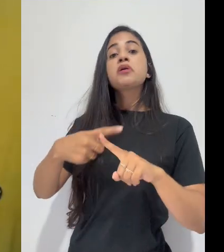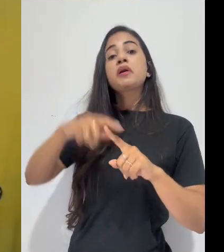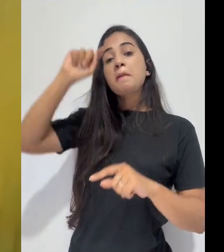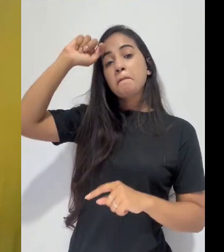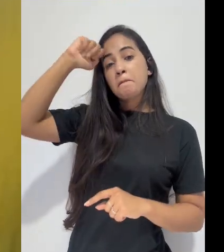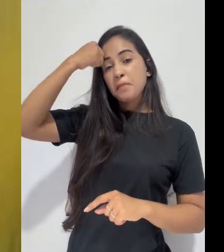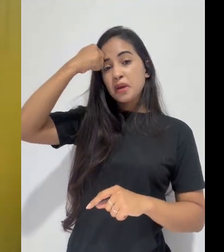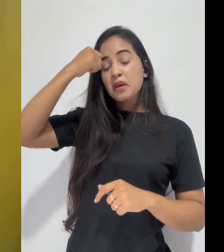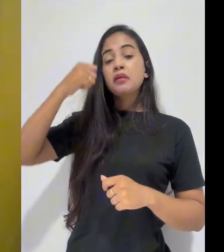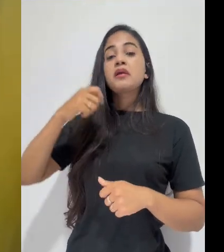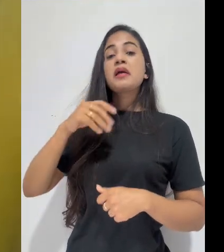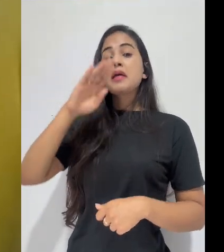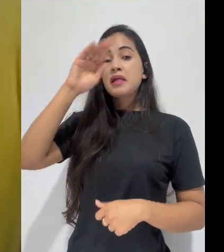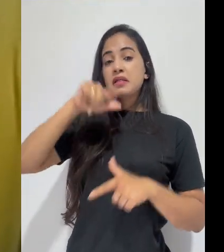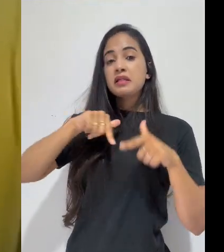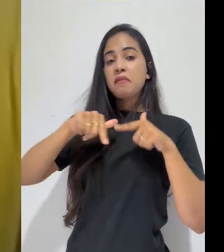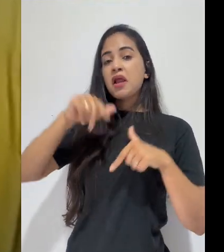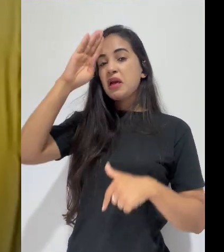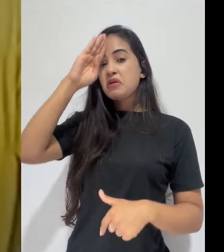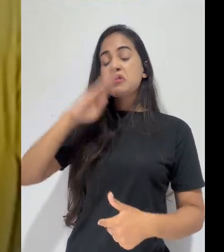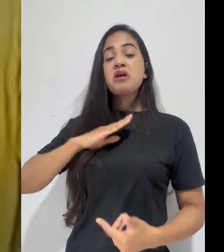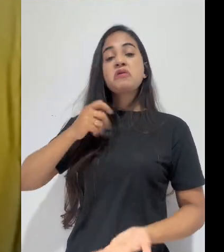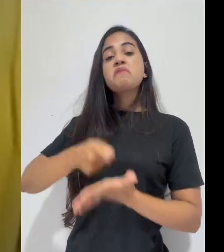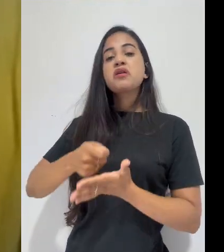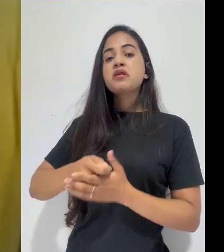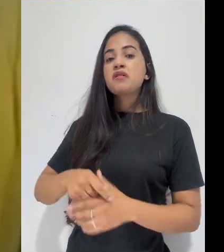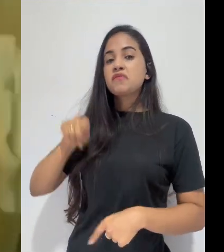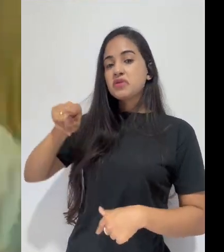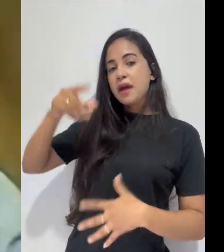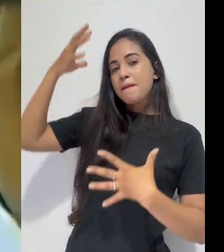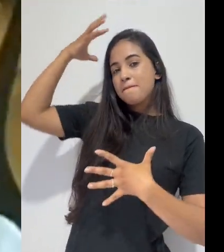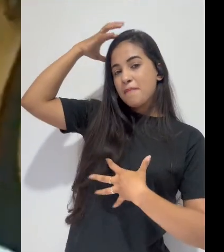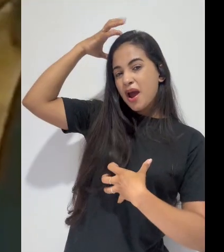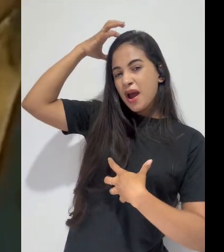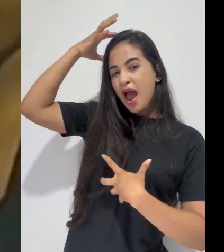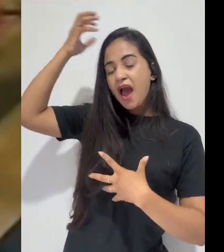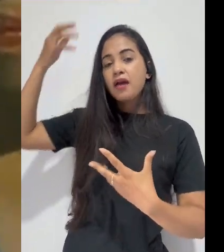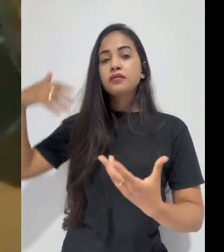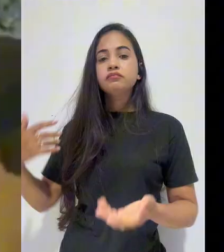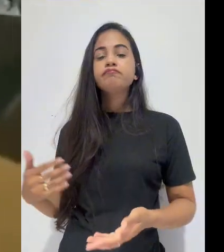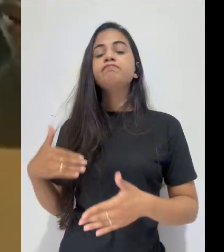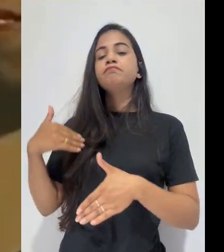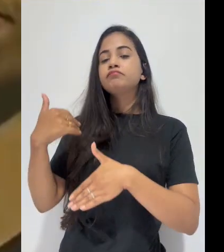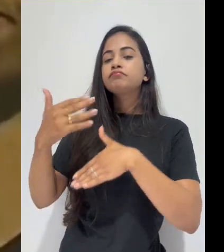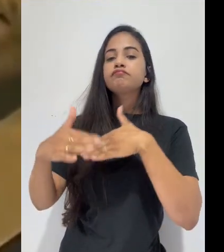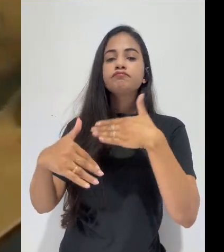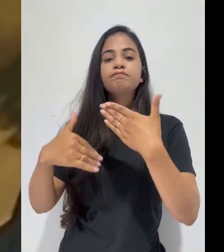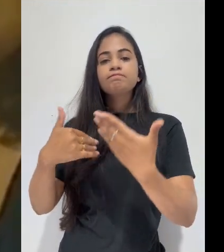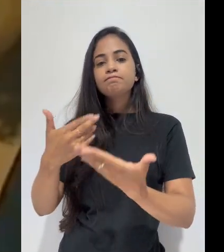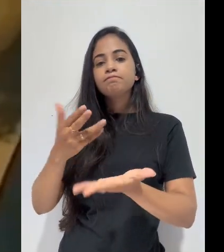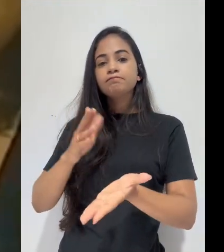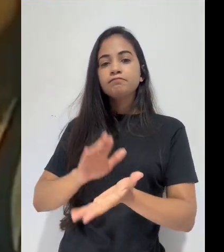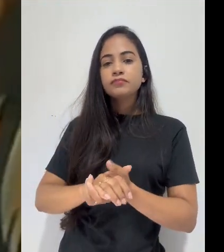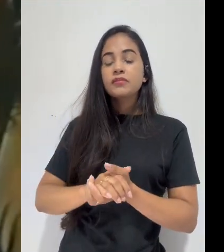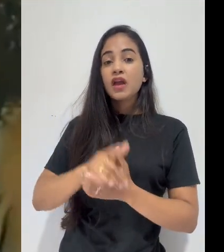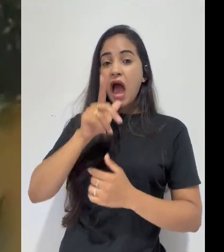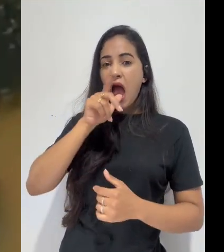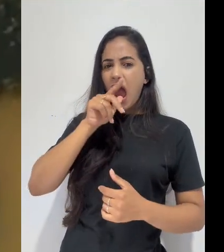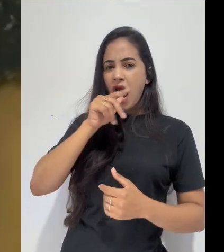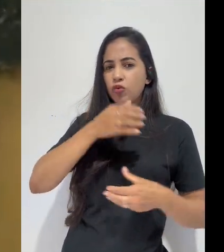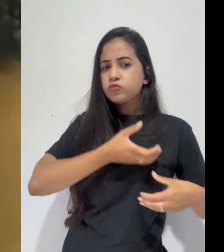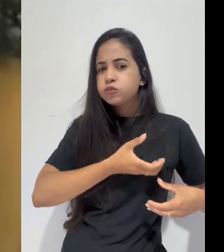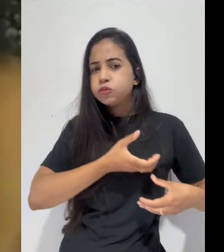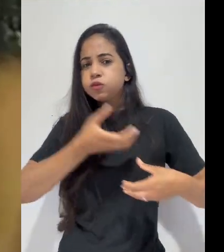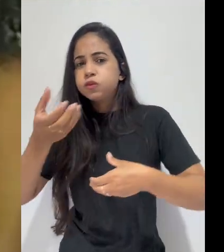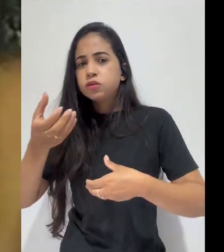graça, xingava Kelly Cristina de urubu e macaca. Semanas depois, Kelly Cristina, após receber um jato